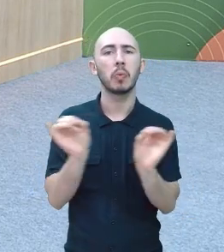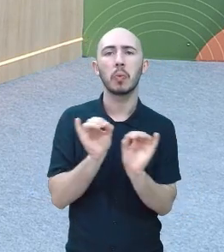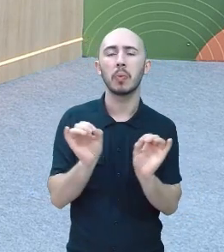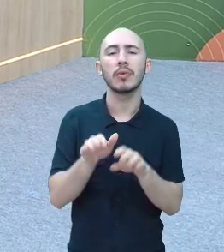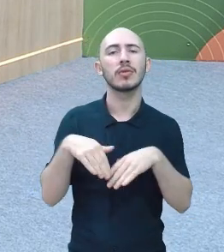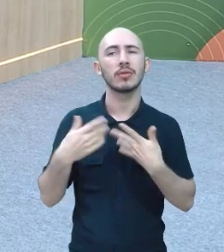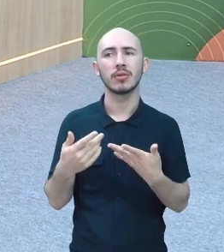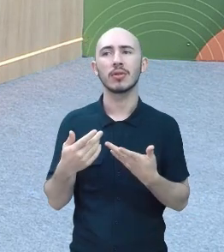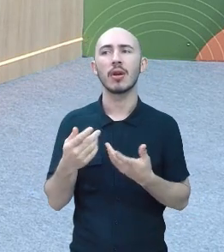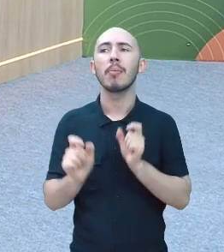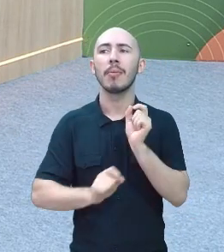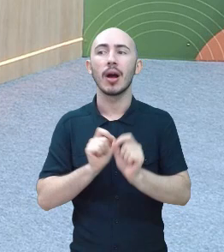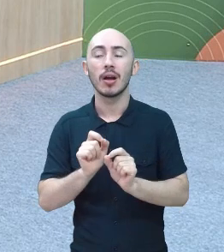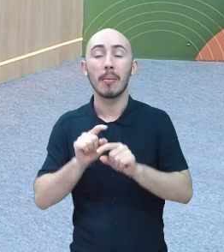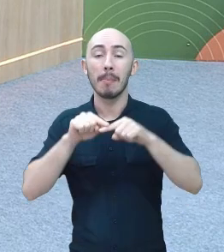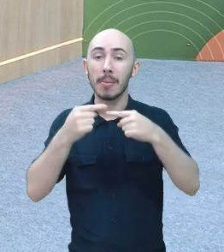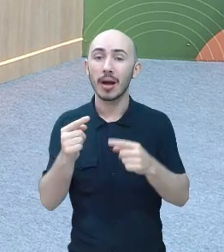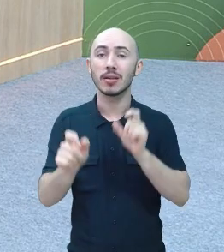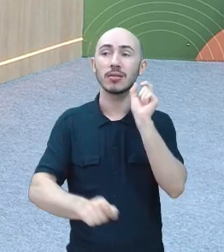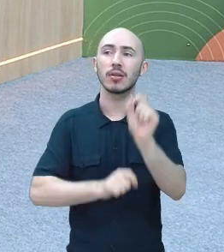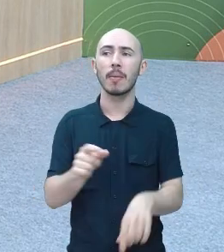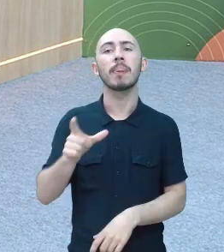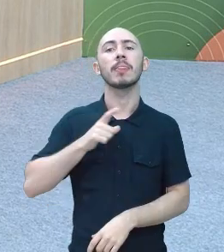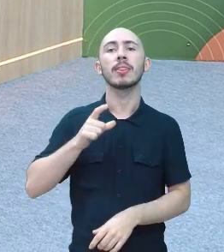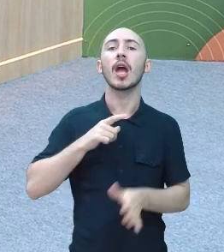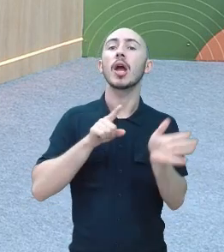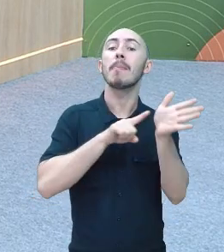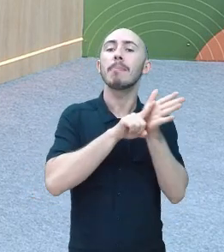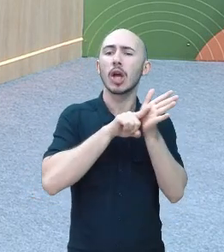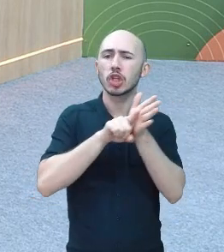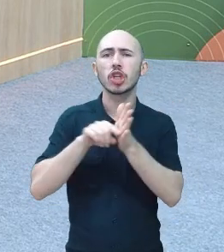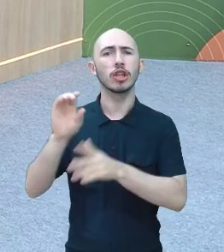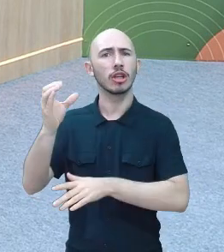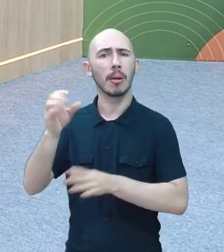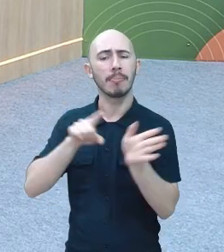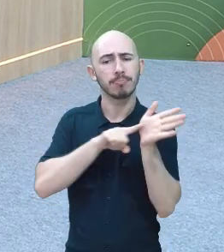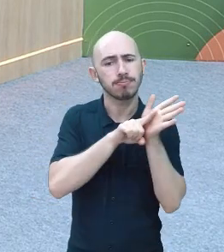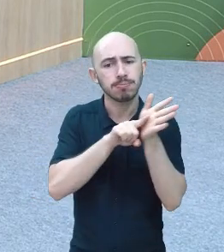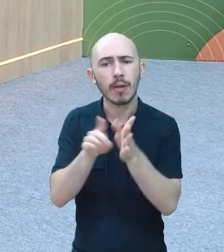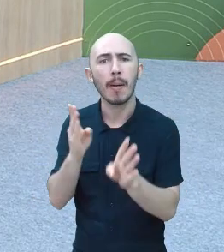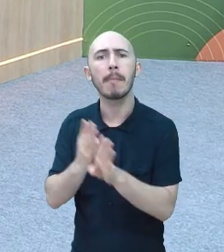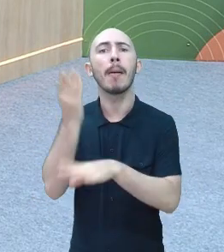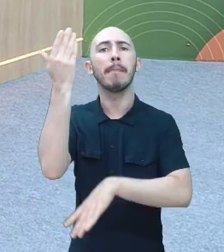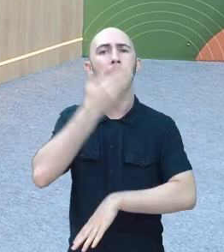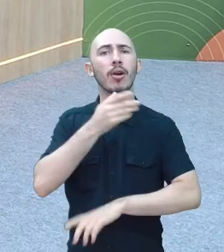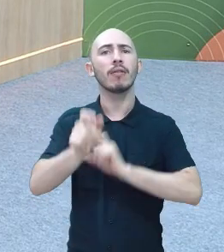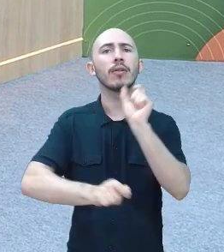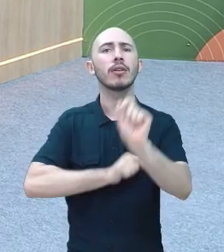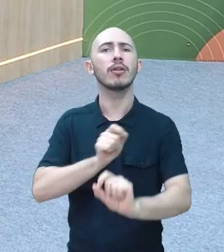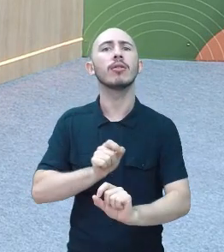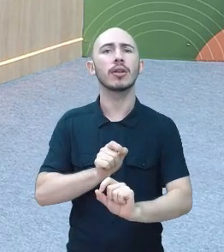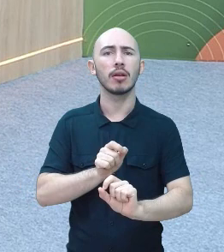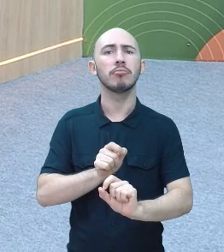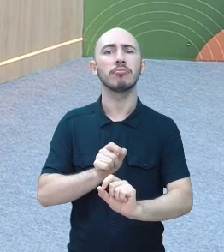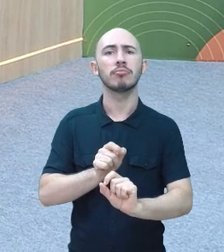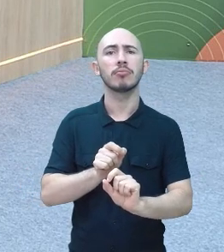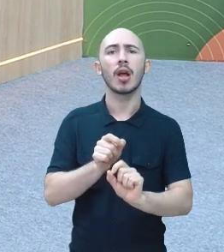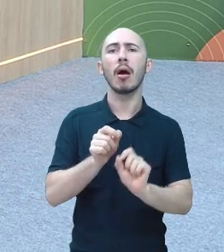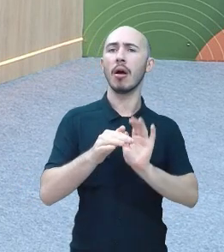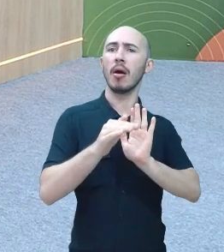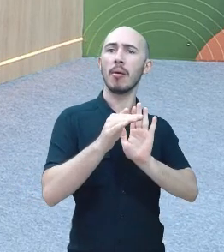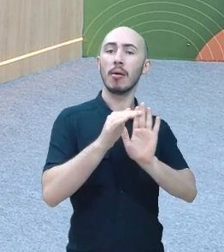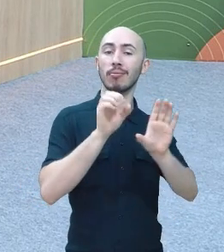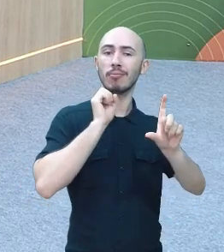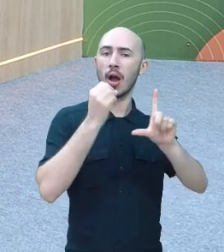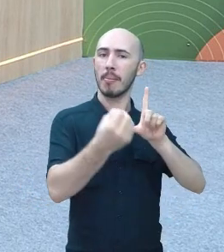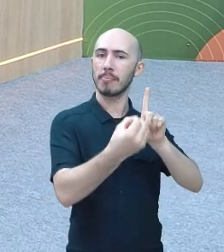tutoriais de ASMR. Mas tem pesquisas científicas que já comprovam que os tutoriais de ASMR são